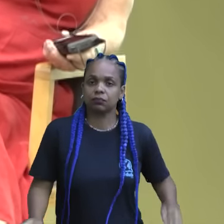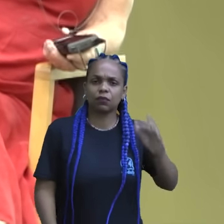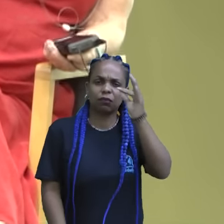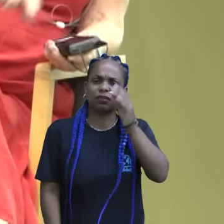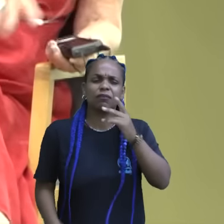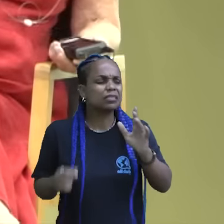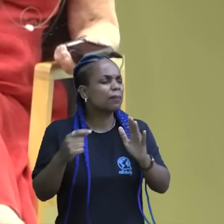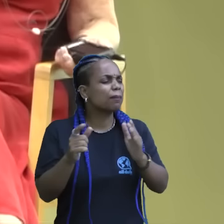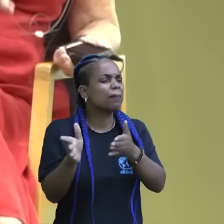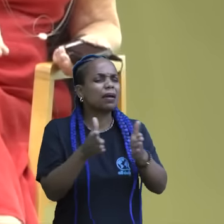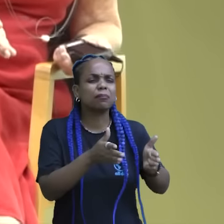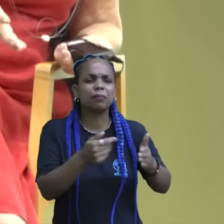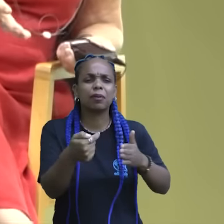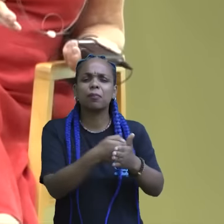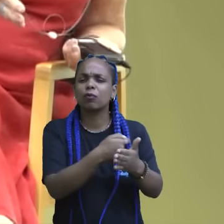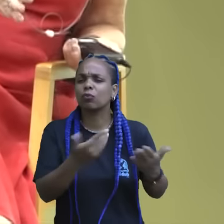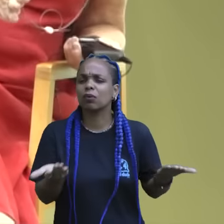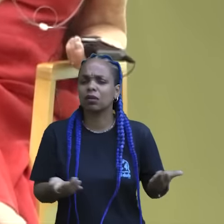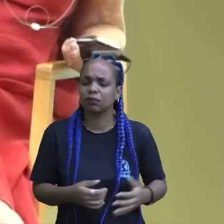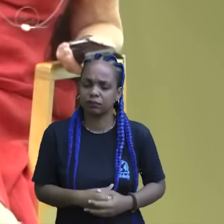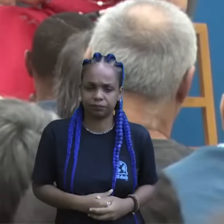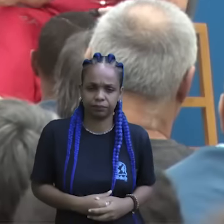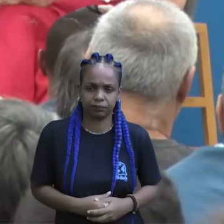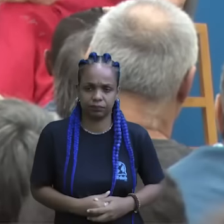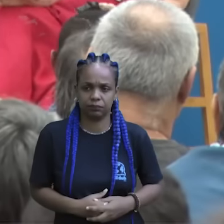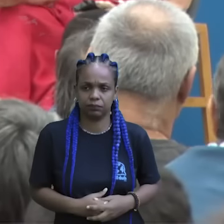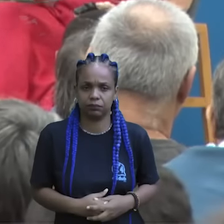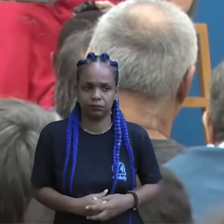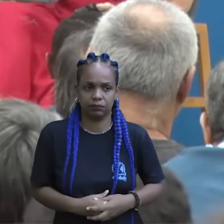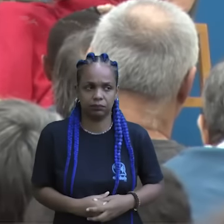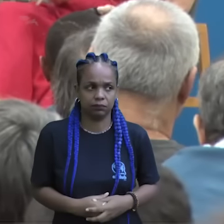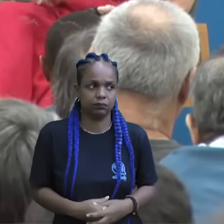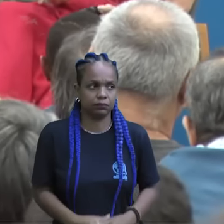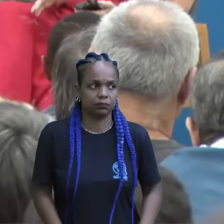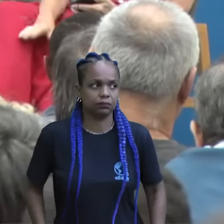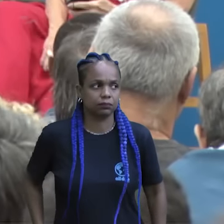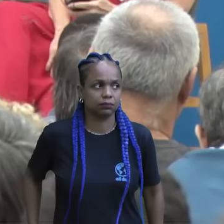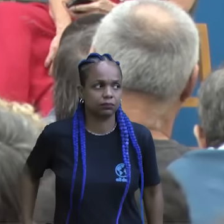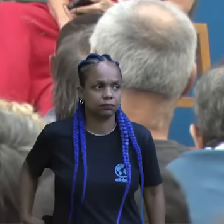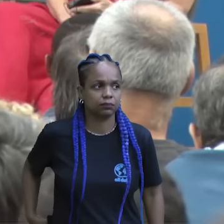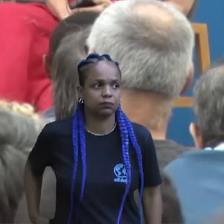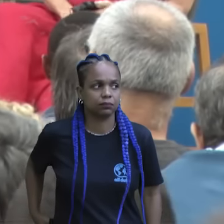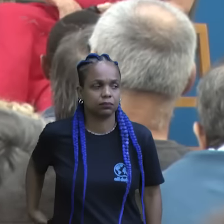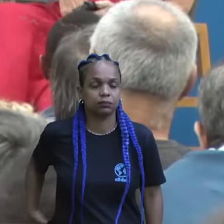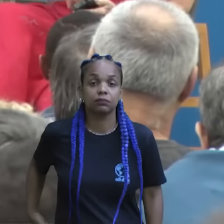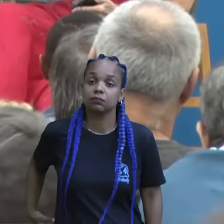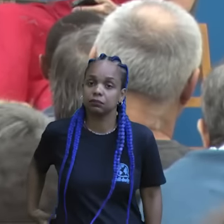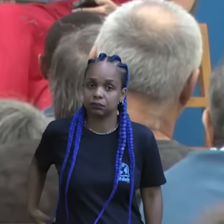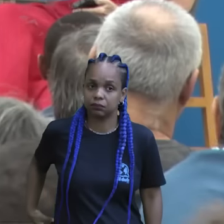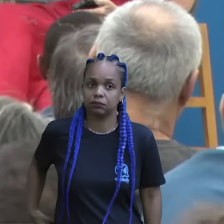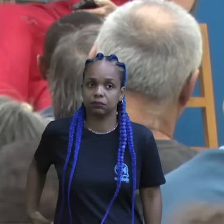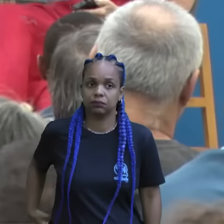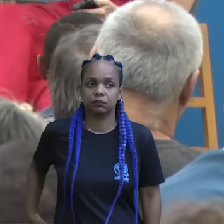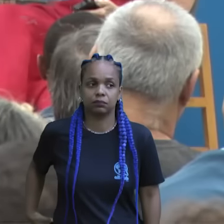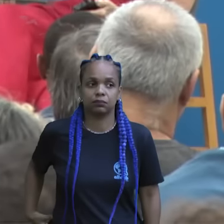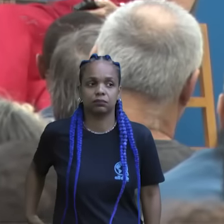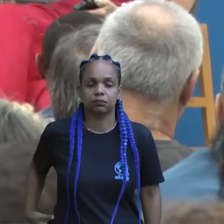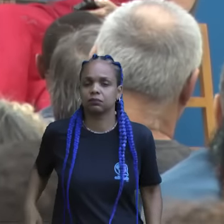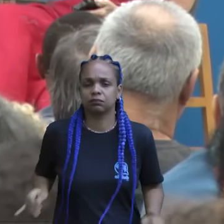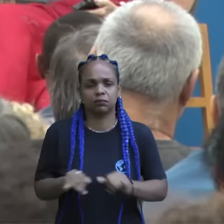Que era melhor Machado. Isso é uma e bobagem. Lima. Isso é uma bobagem. Isso é uma bobagem. Isso é falta de